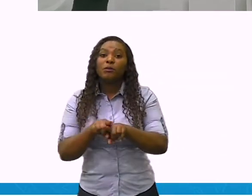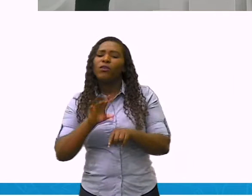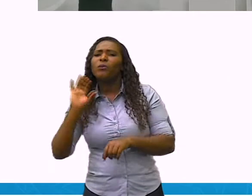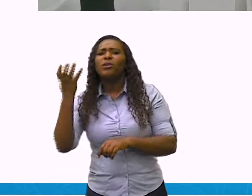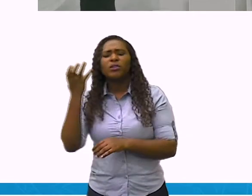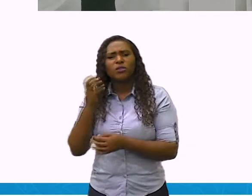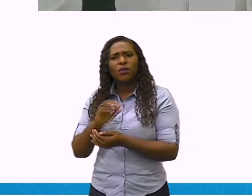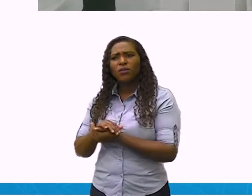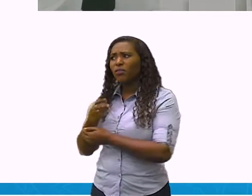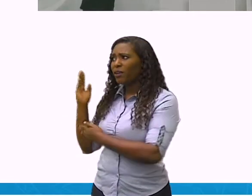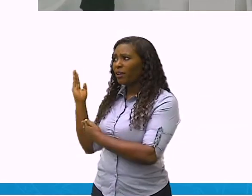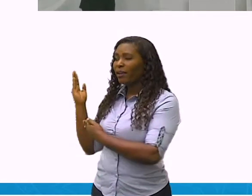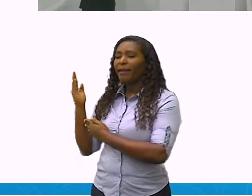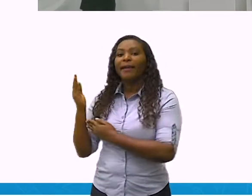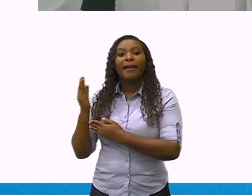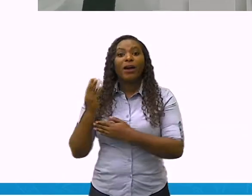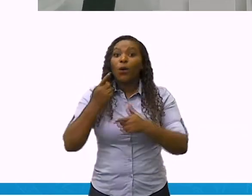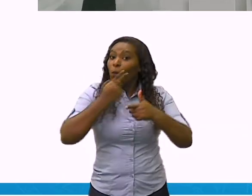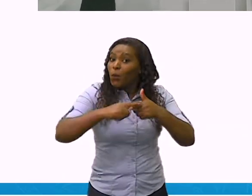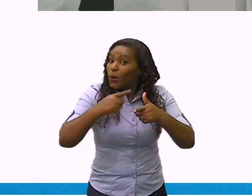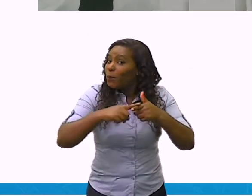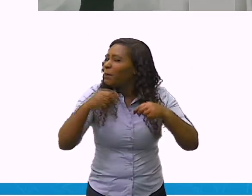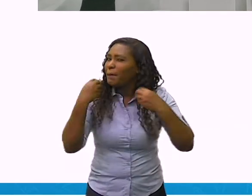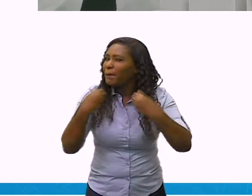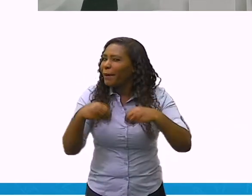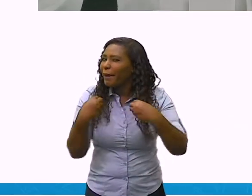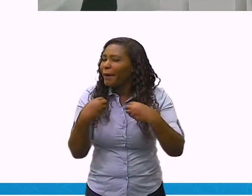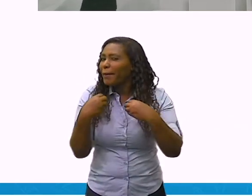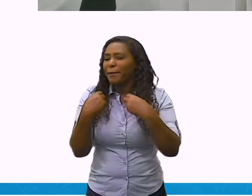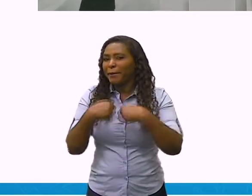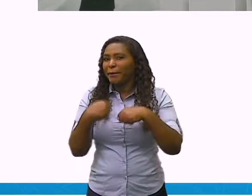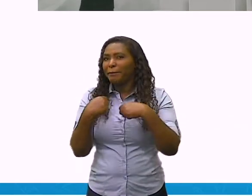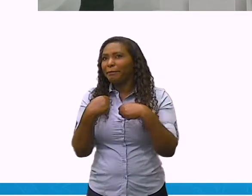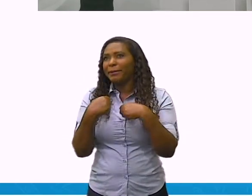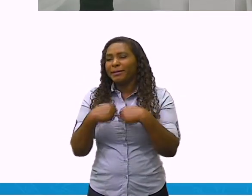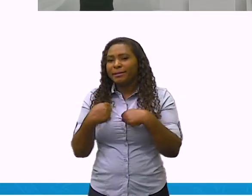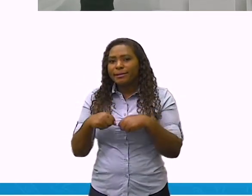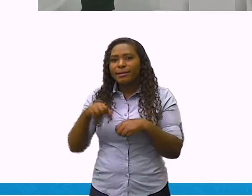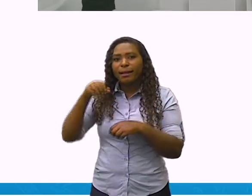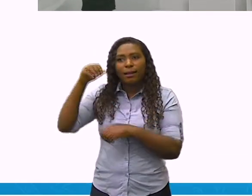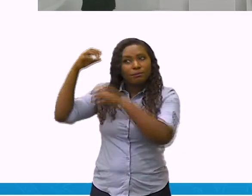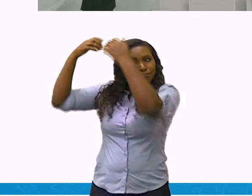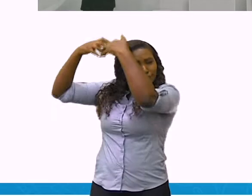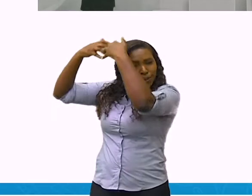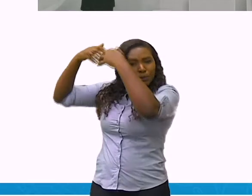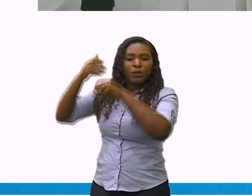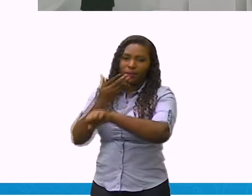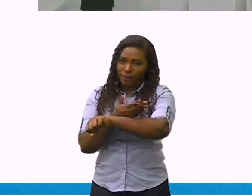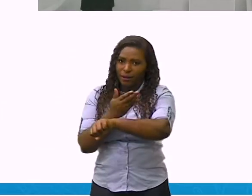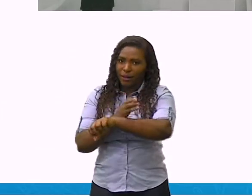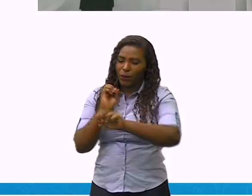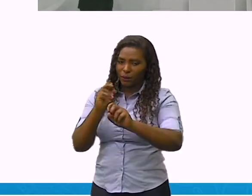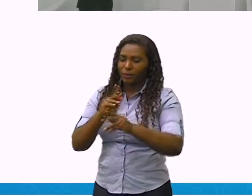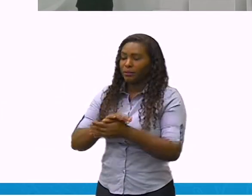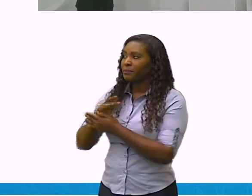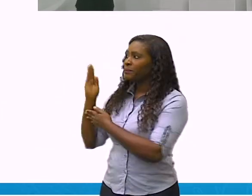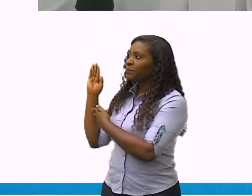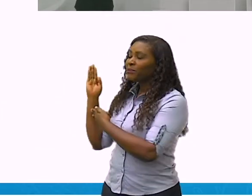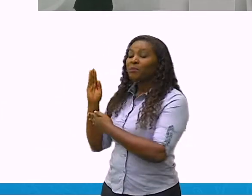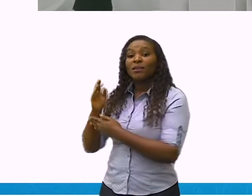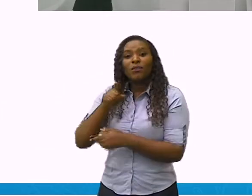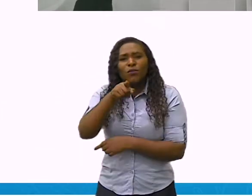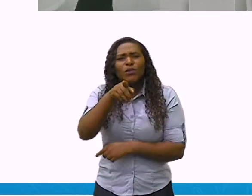memorizar e exercitar a nossa memória. Você conhece essas notas e moedas? Elas servem para